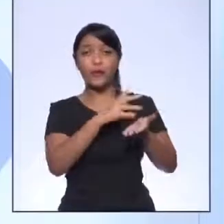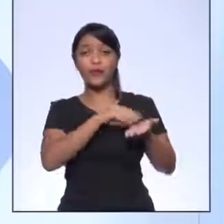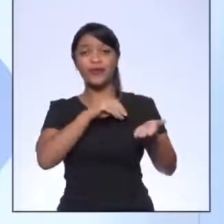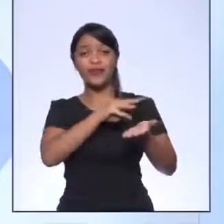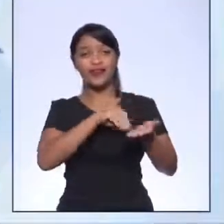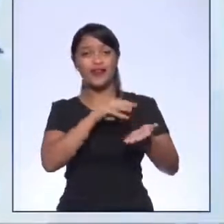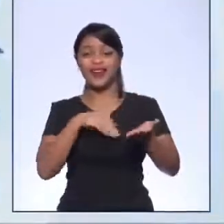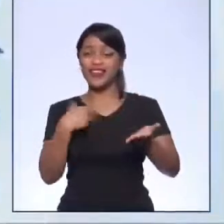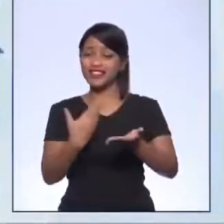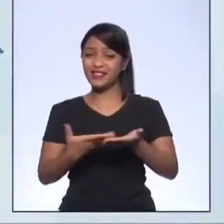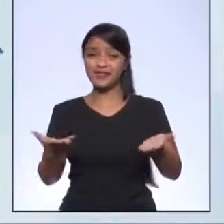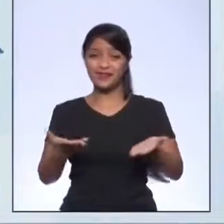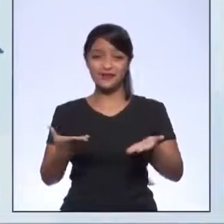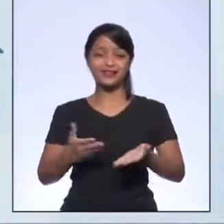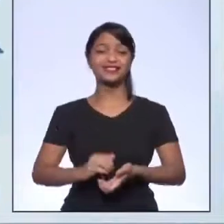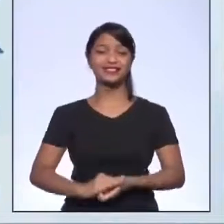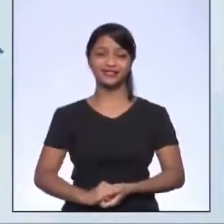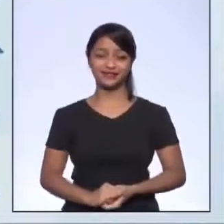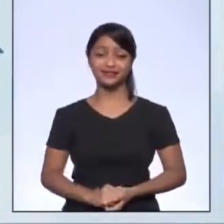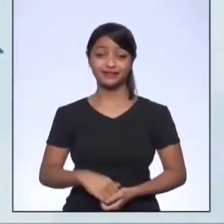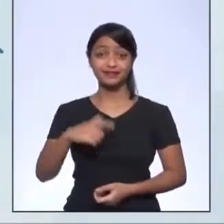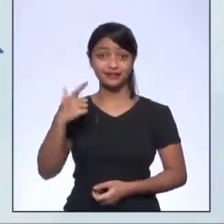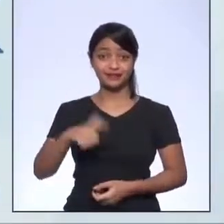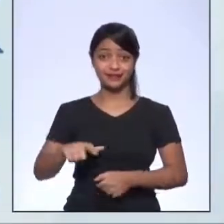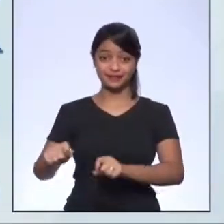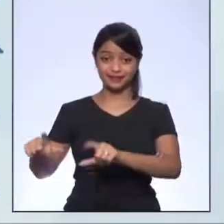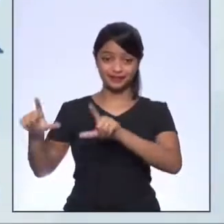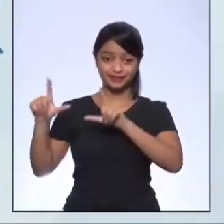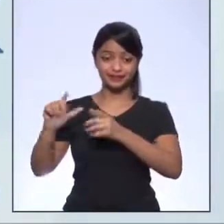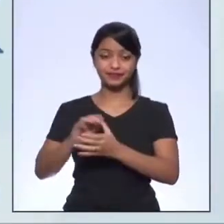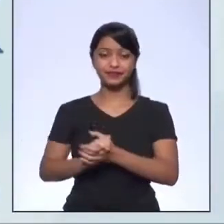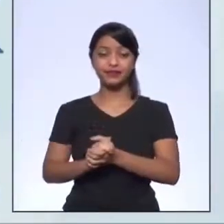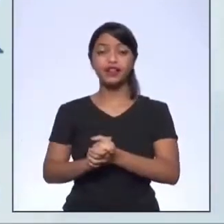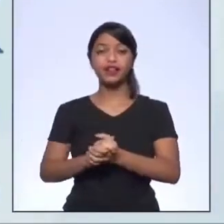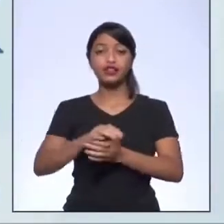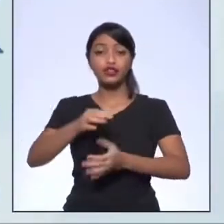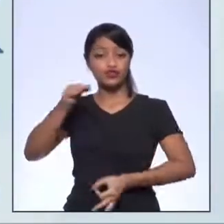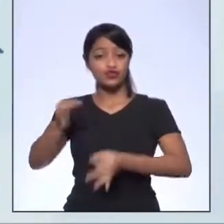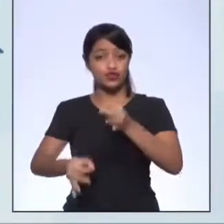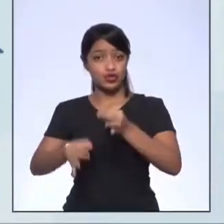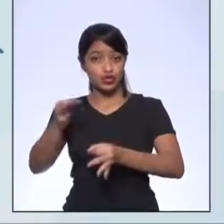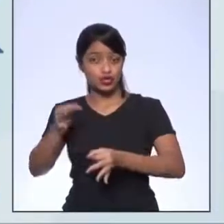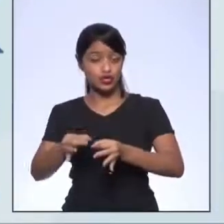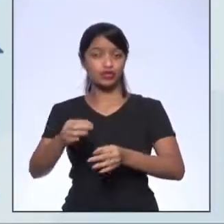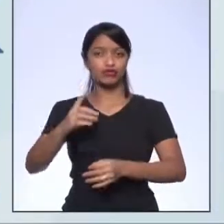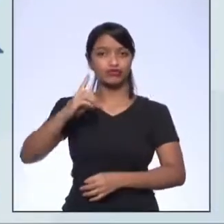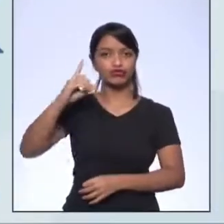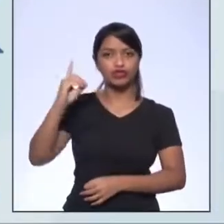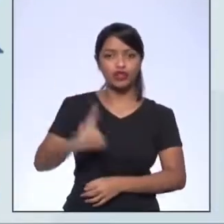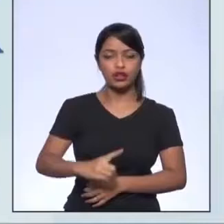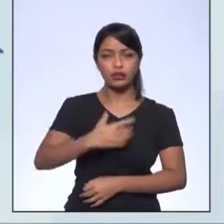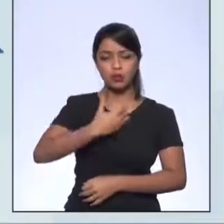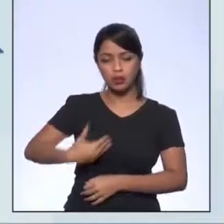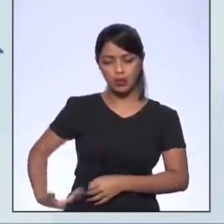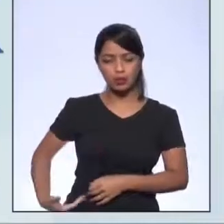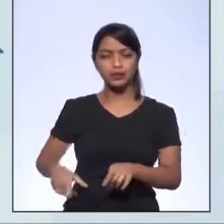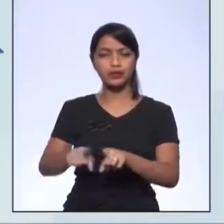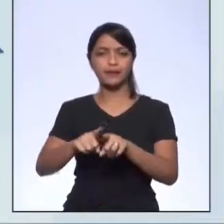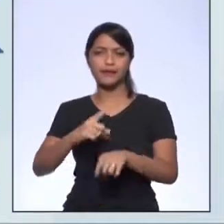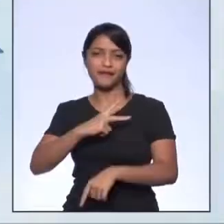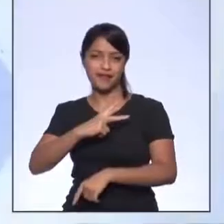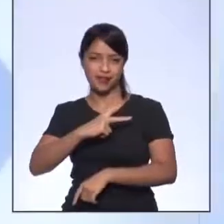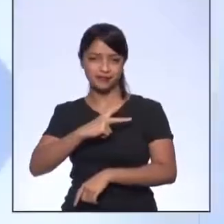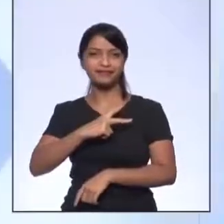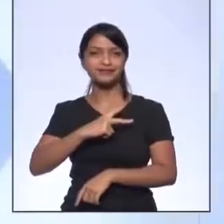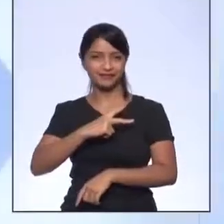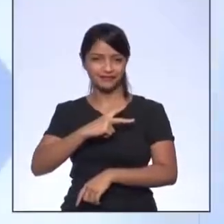tela. Vamos lá. Códigos jurídicos e direitos públicos e privados. Bom, sobre esse